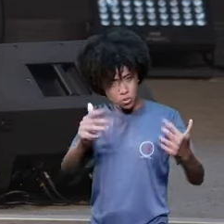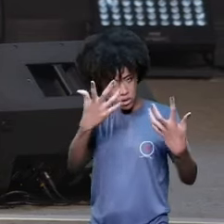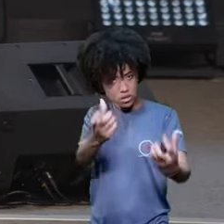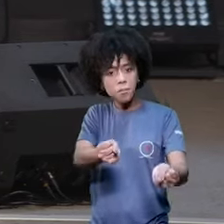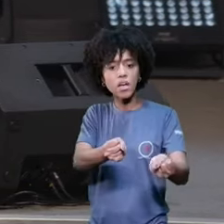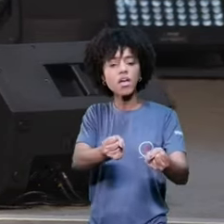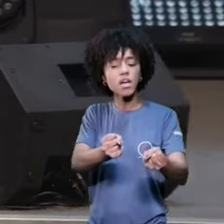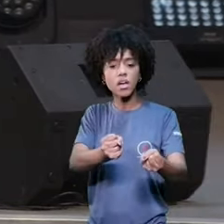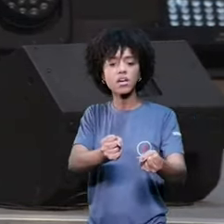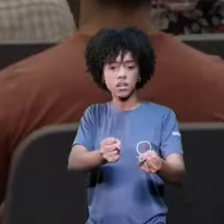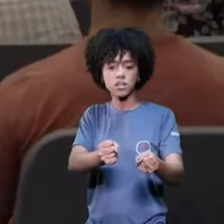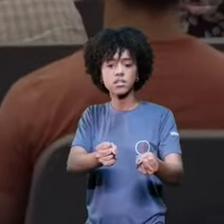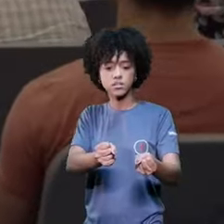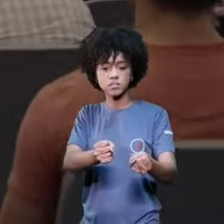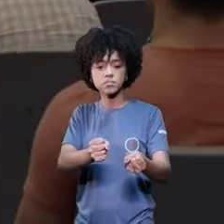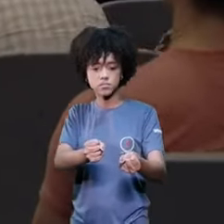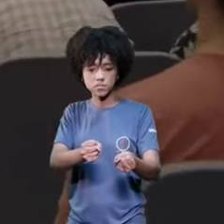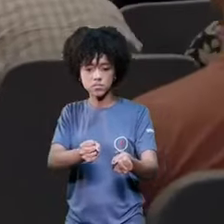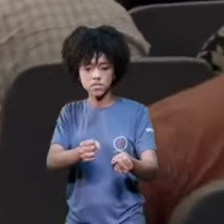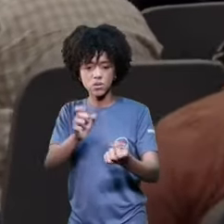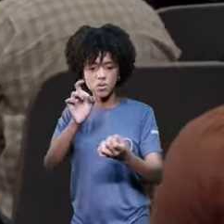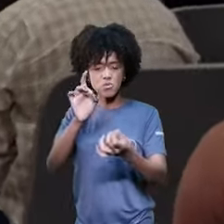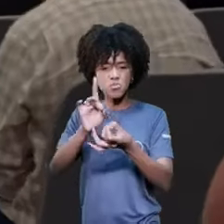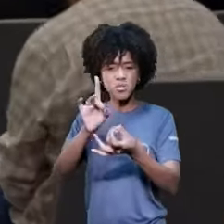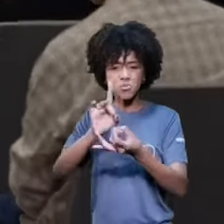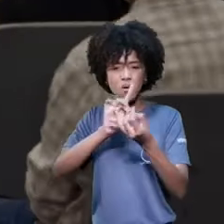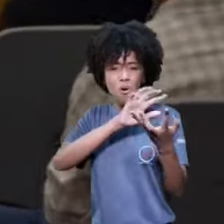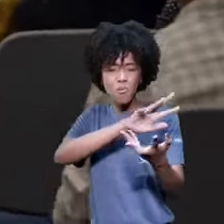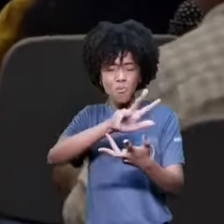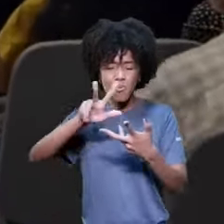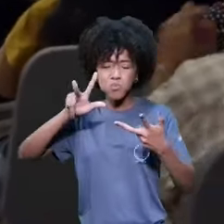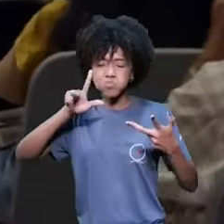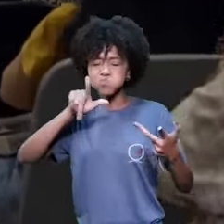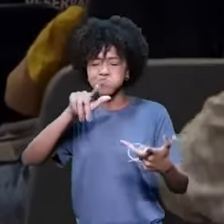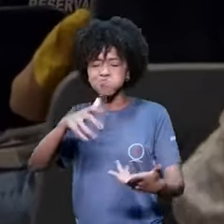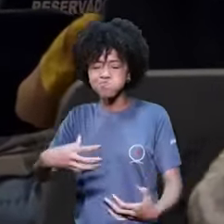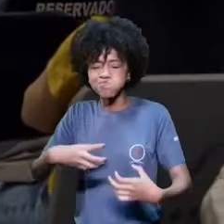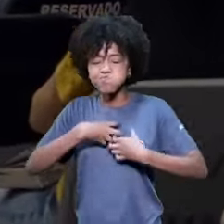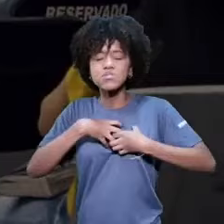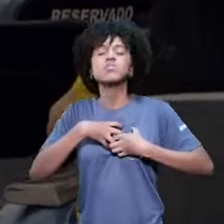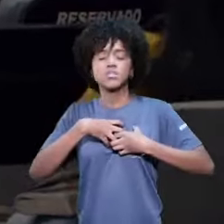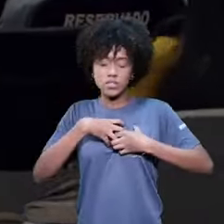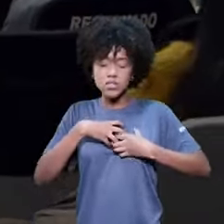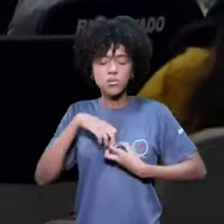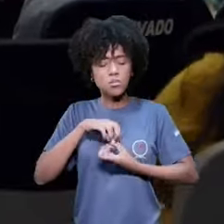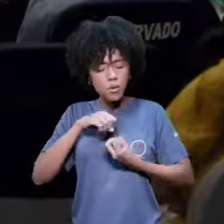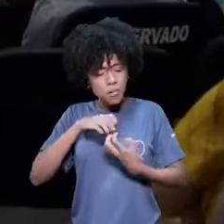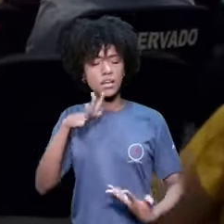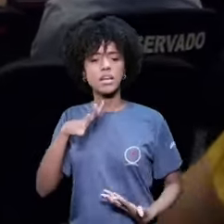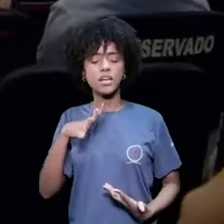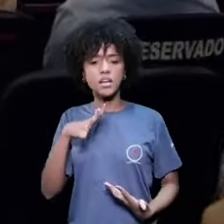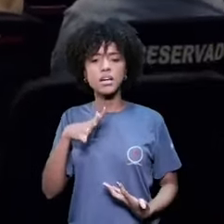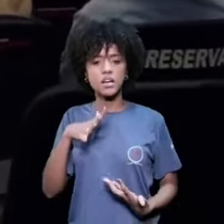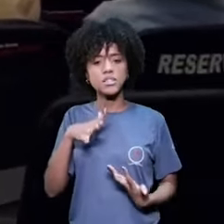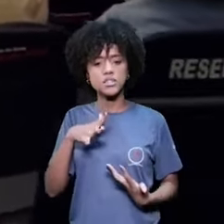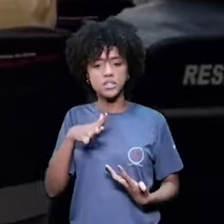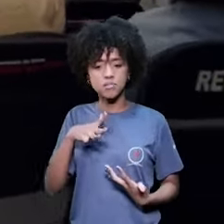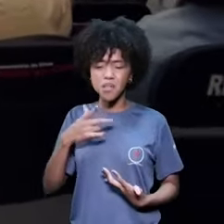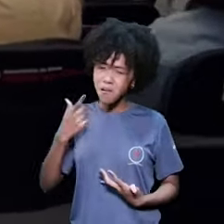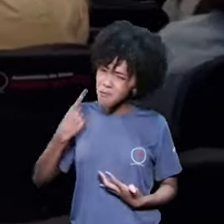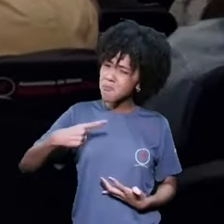de Deus, será que tem alguém para entrar no mundo espiritual aqui e arrancar uma promessa? Ei, corra para cima,